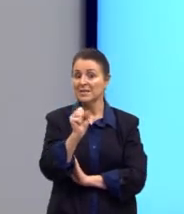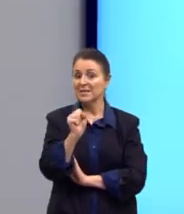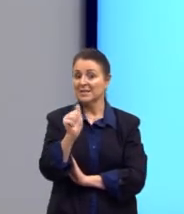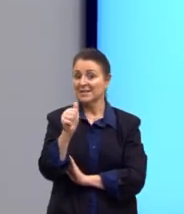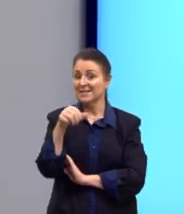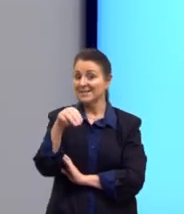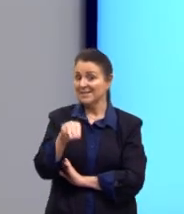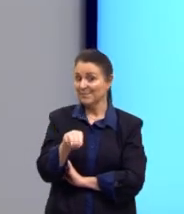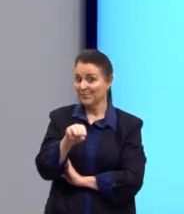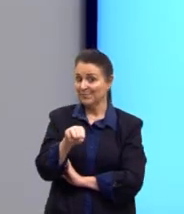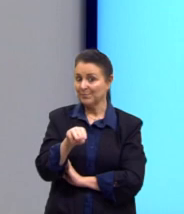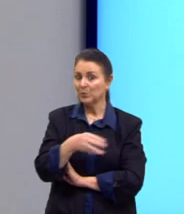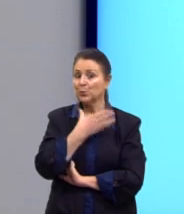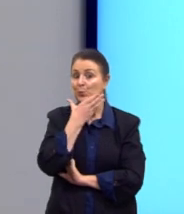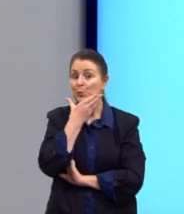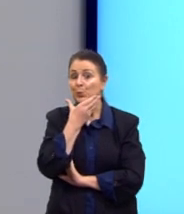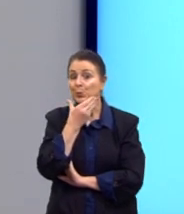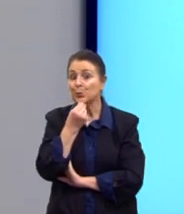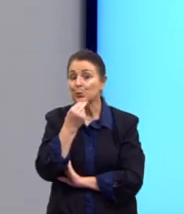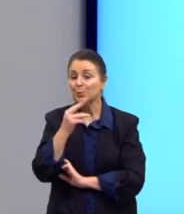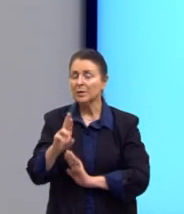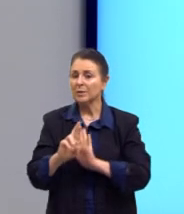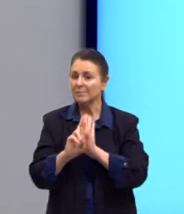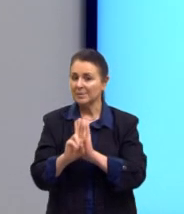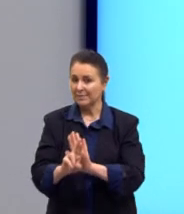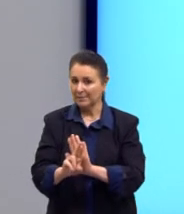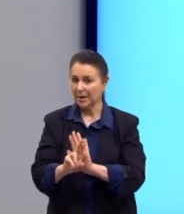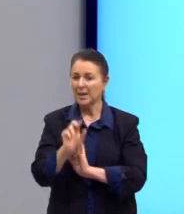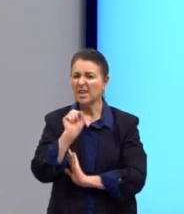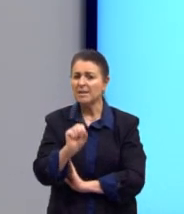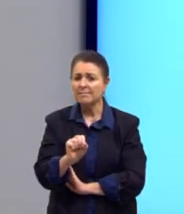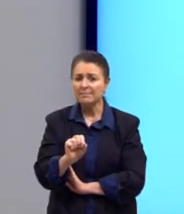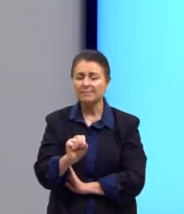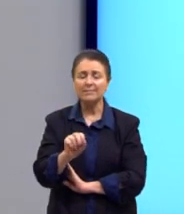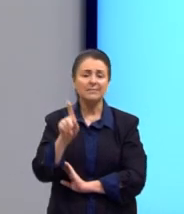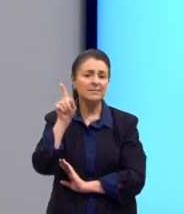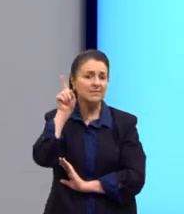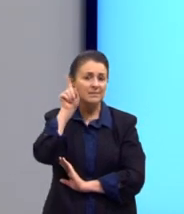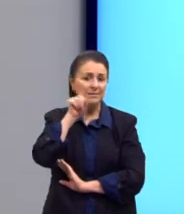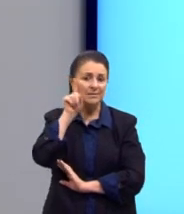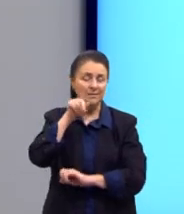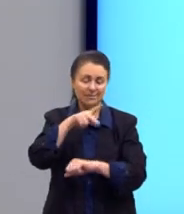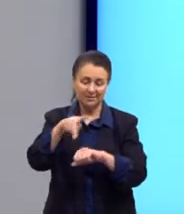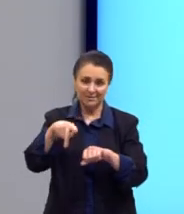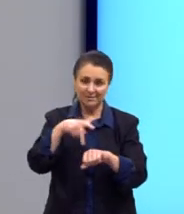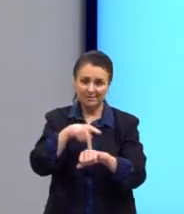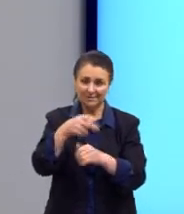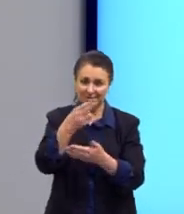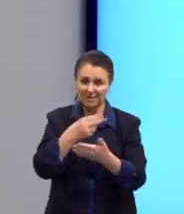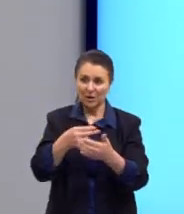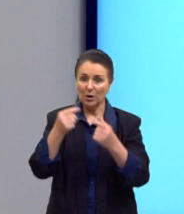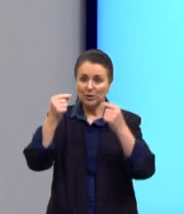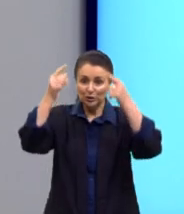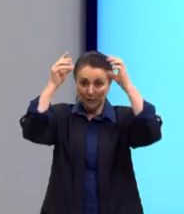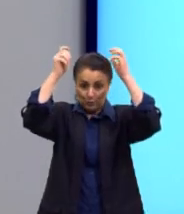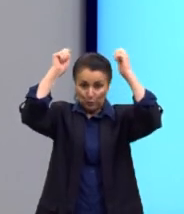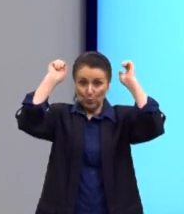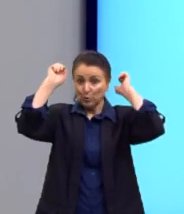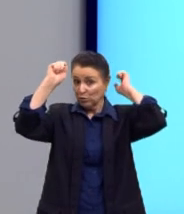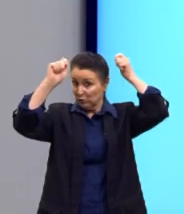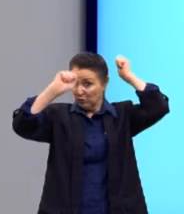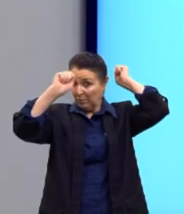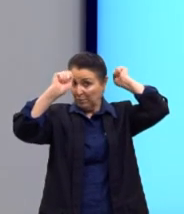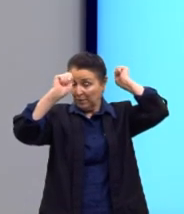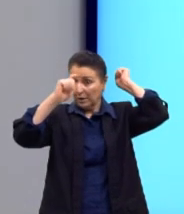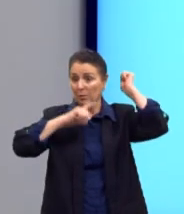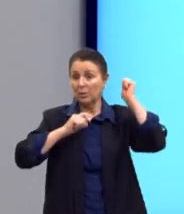que é o homem ali que representa os Estados Unidos nos desenhos a gente vê pelo chapéu né e ele